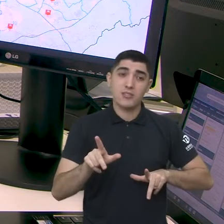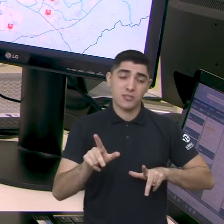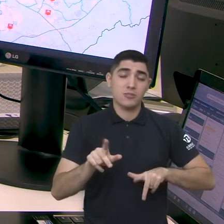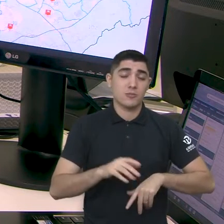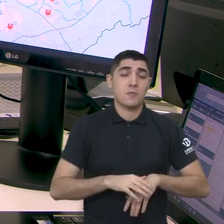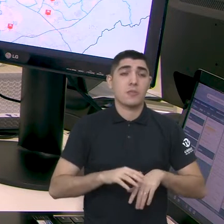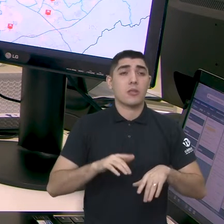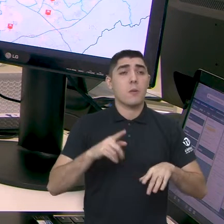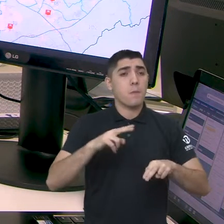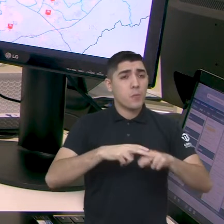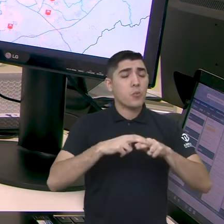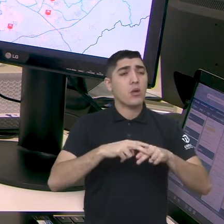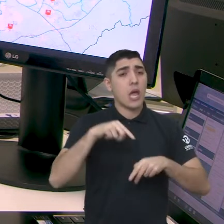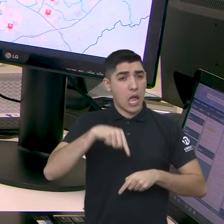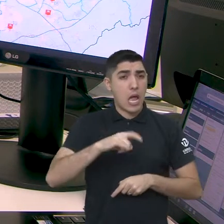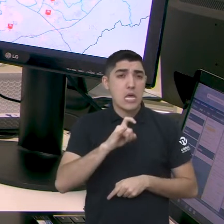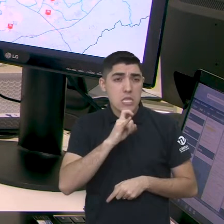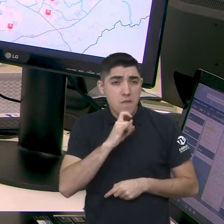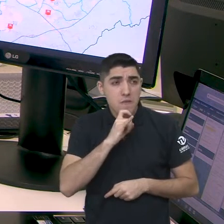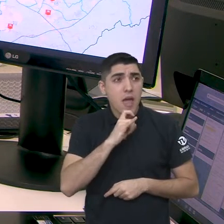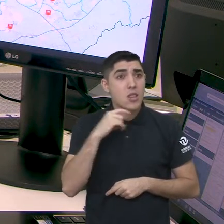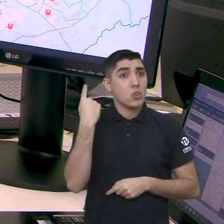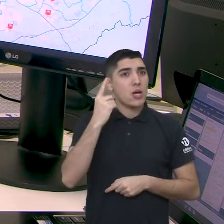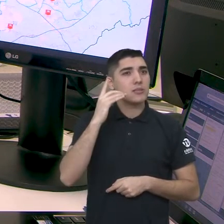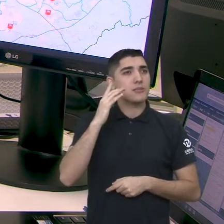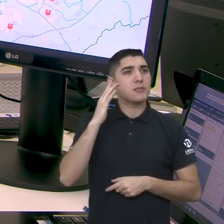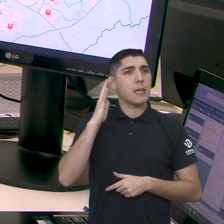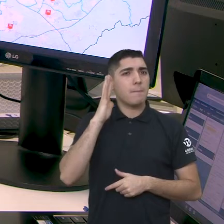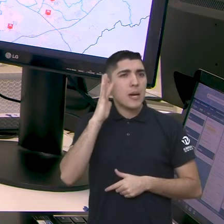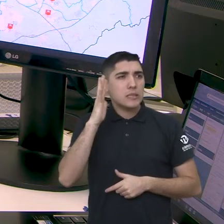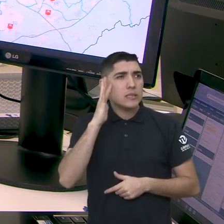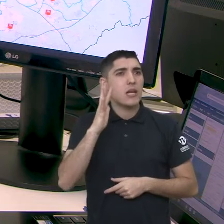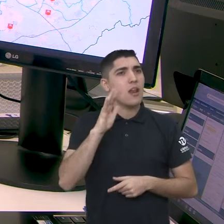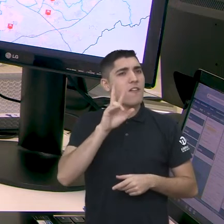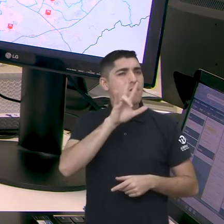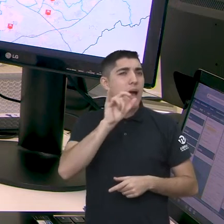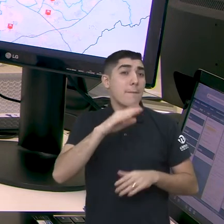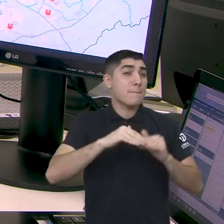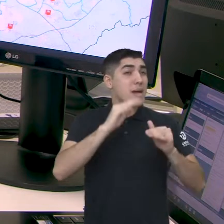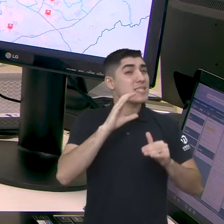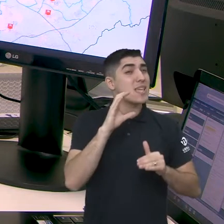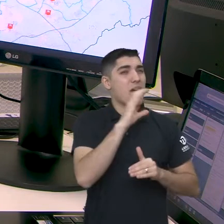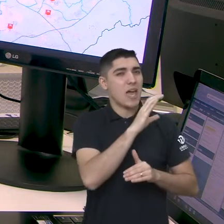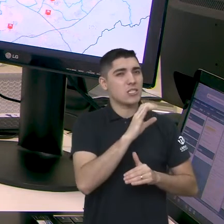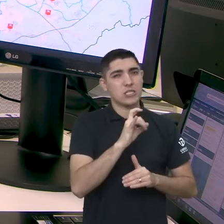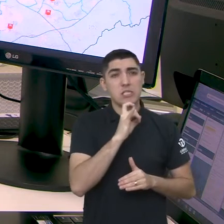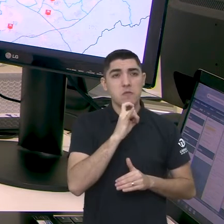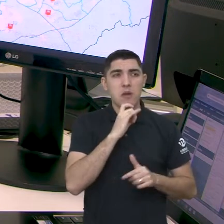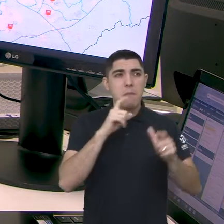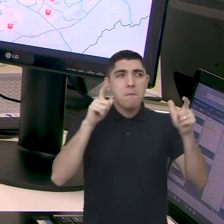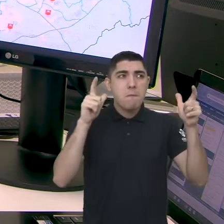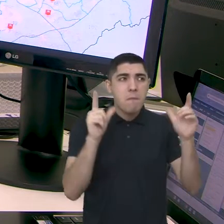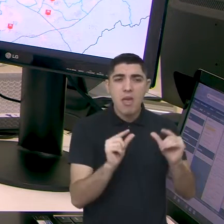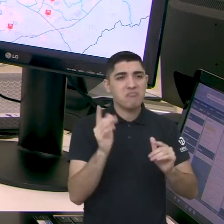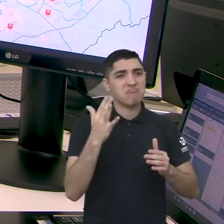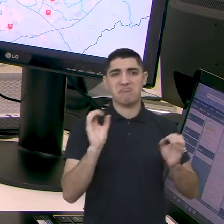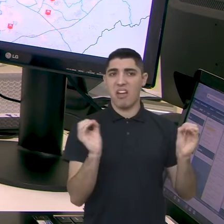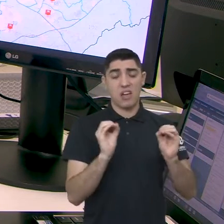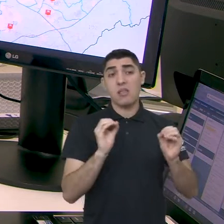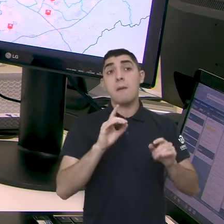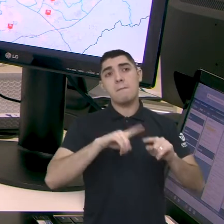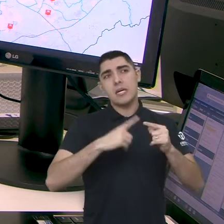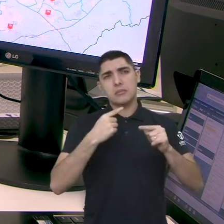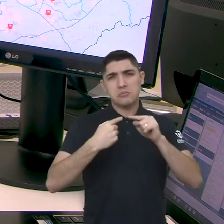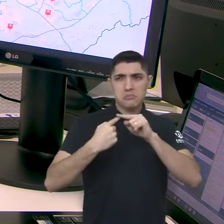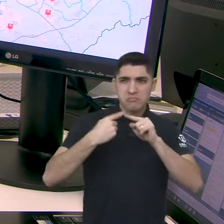atípico. A temperatura esperávamos já que estivesse menor do que se encontra atualmente, embora agora chegou